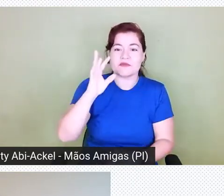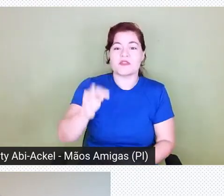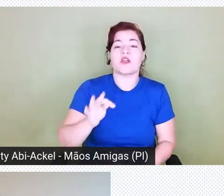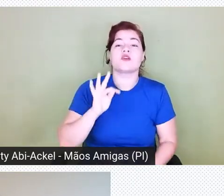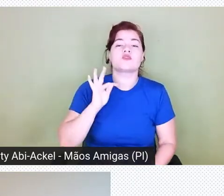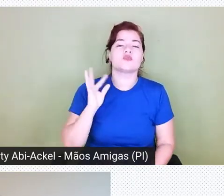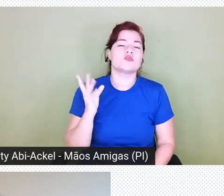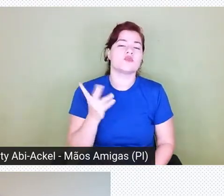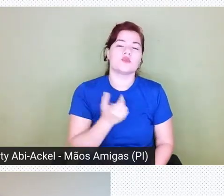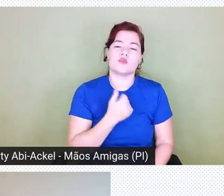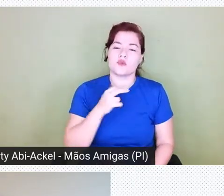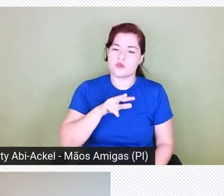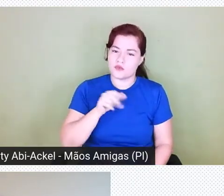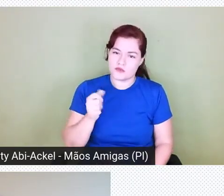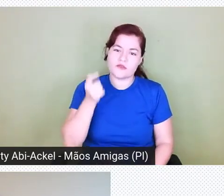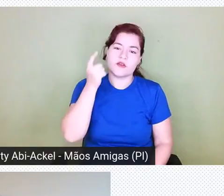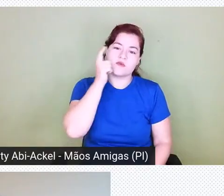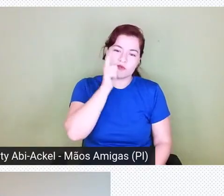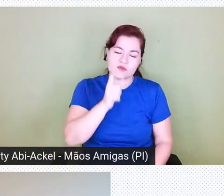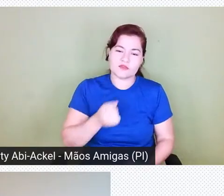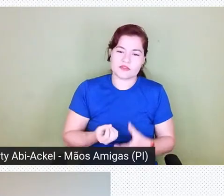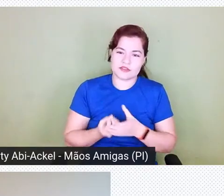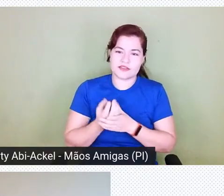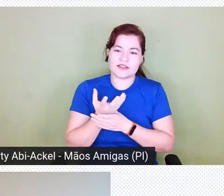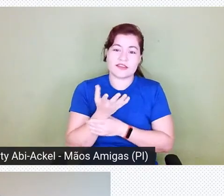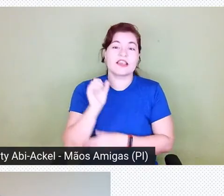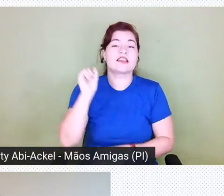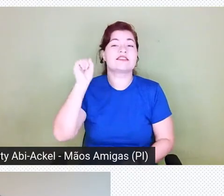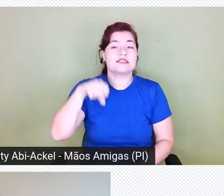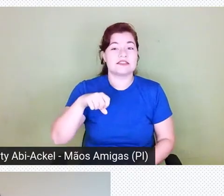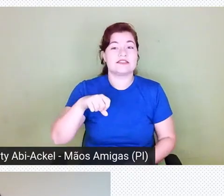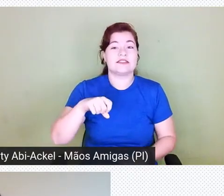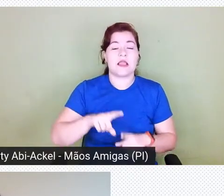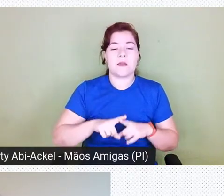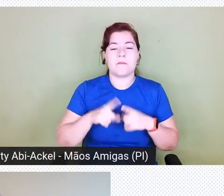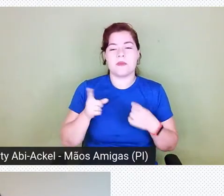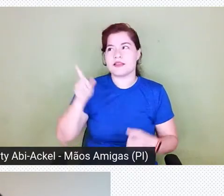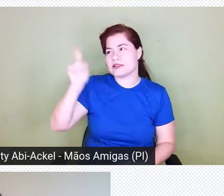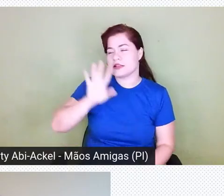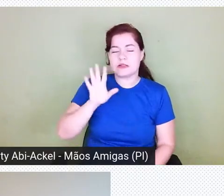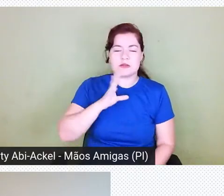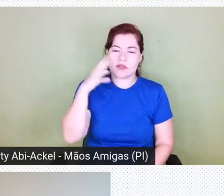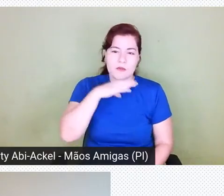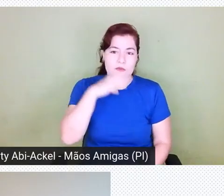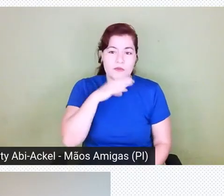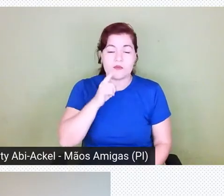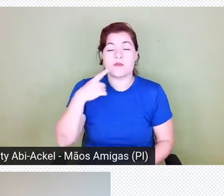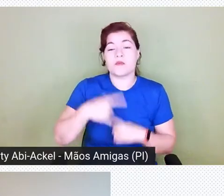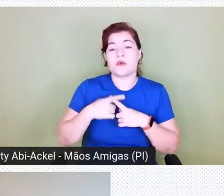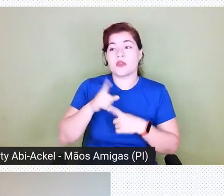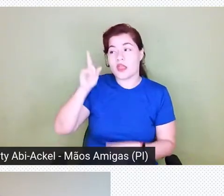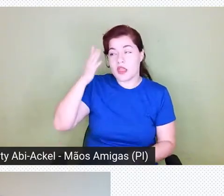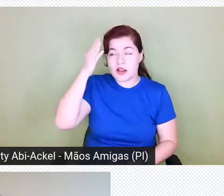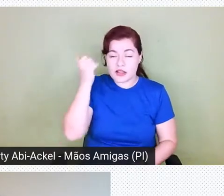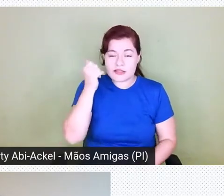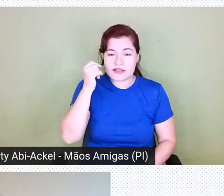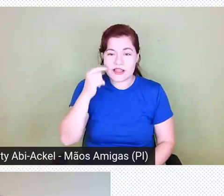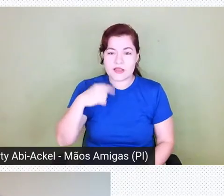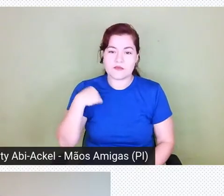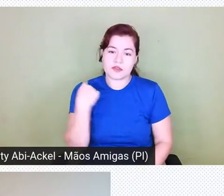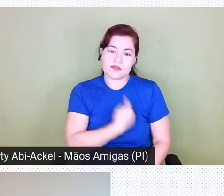nós vamos mostrar, sim, a nossa colheita, mas ele não tem pressa porque ele conhece as